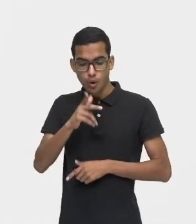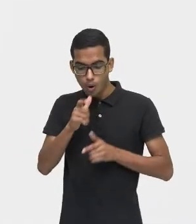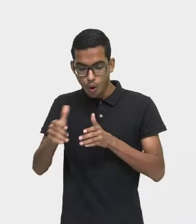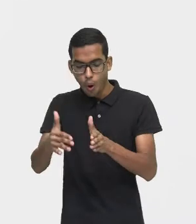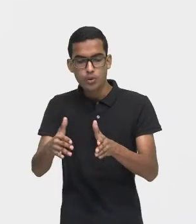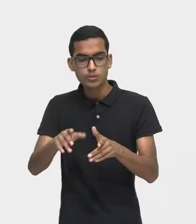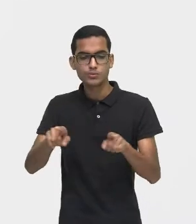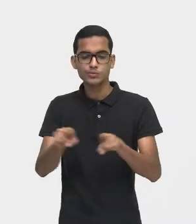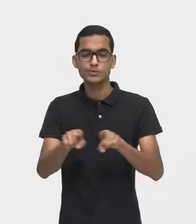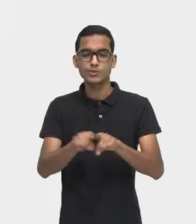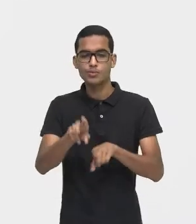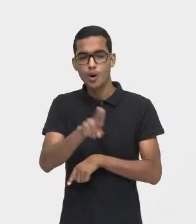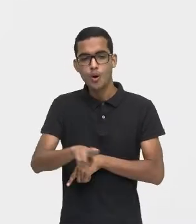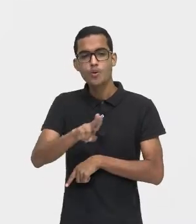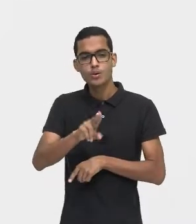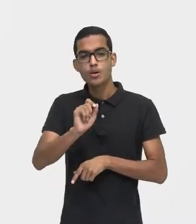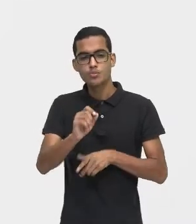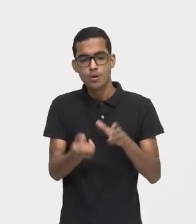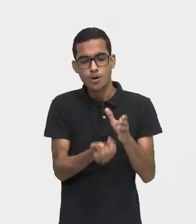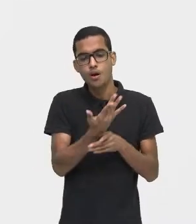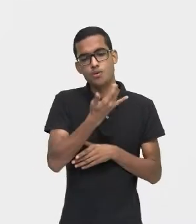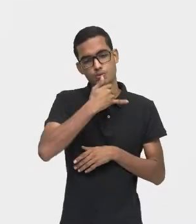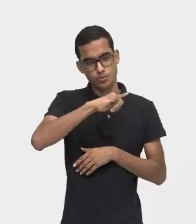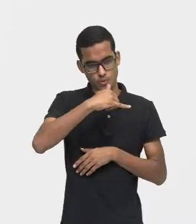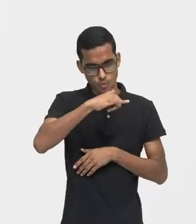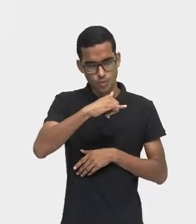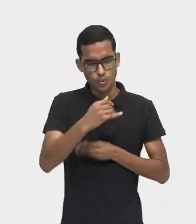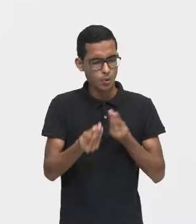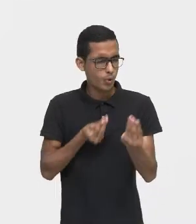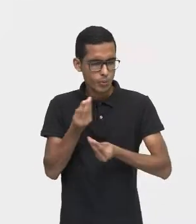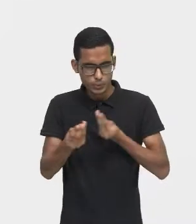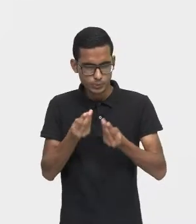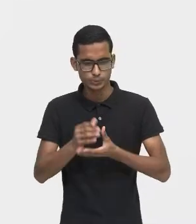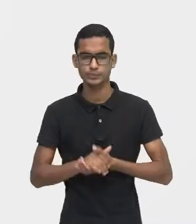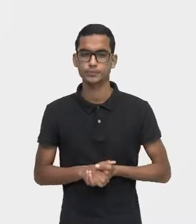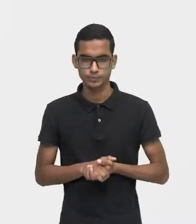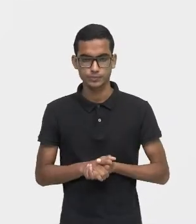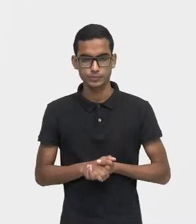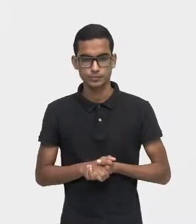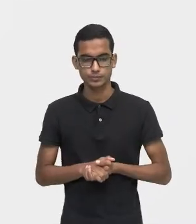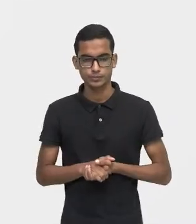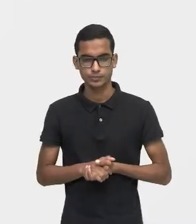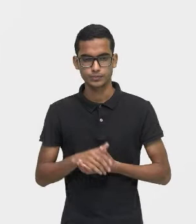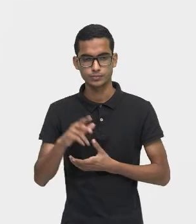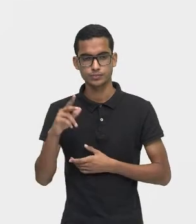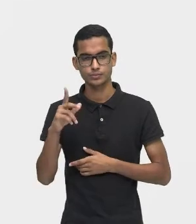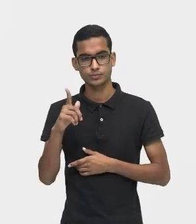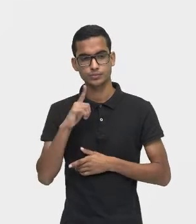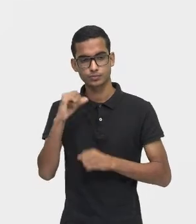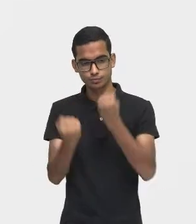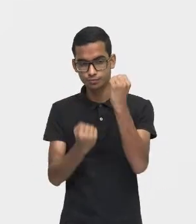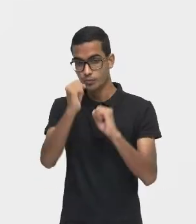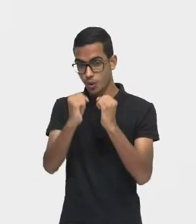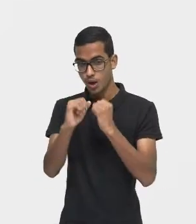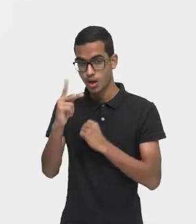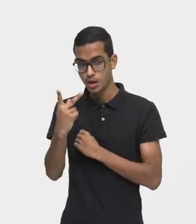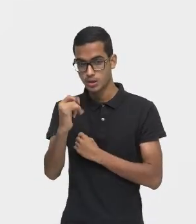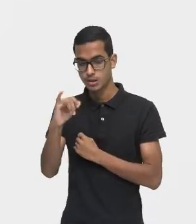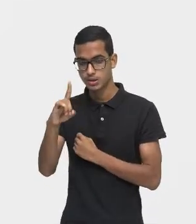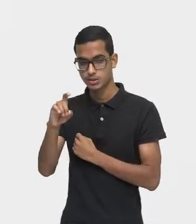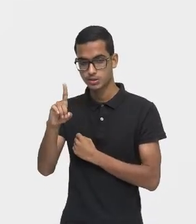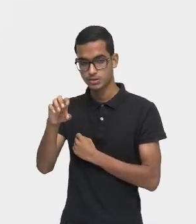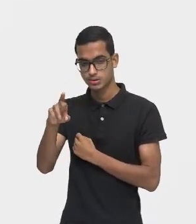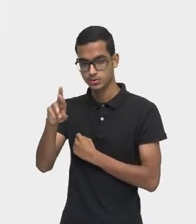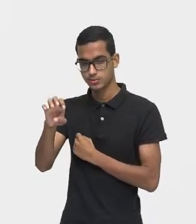também vão servir para, né, o surgimento da energia elétrica através do quê? Das usinas